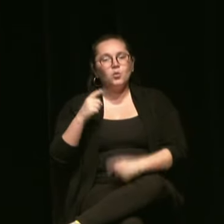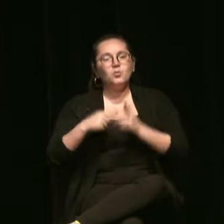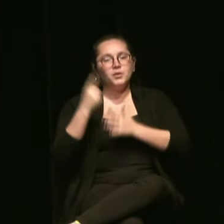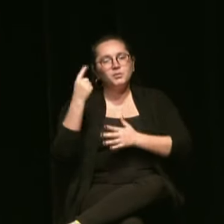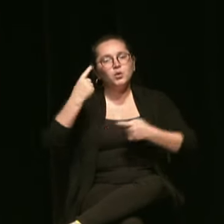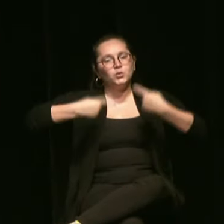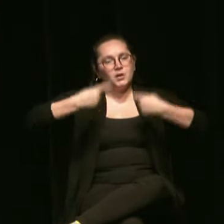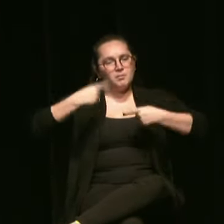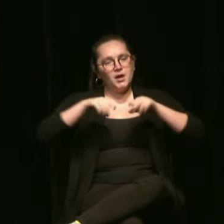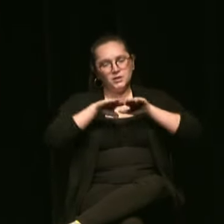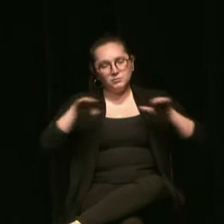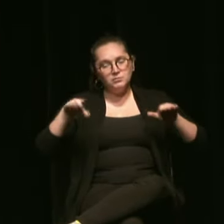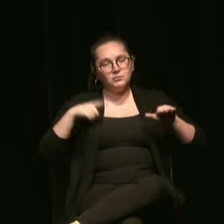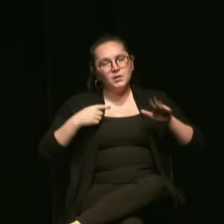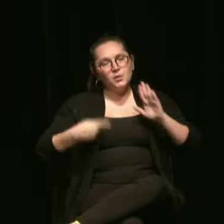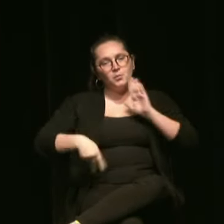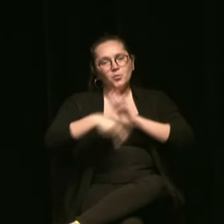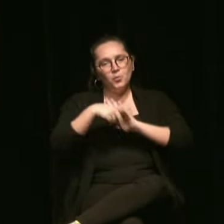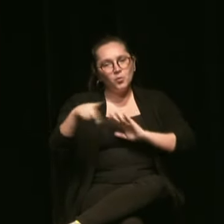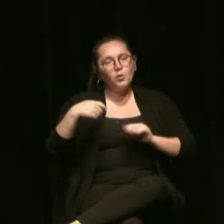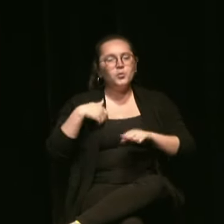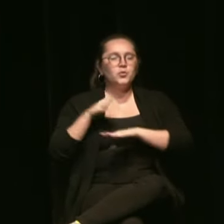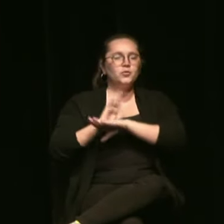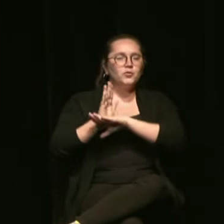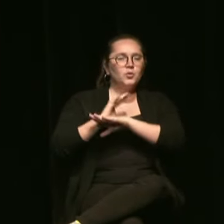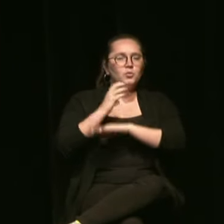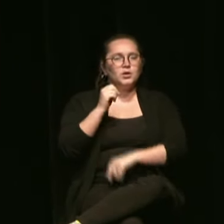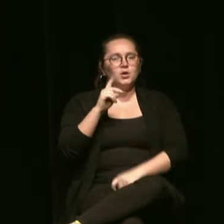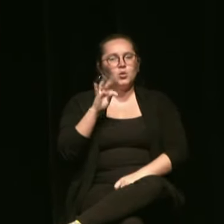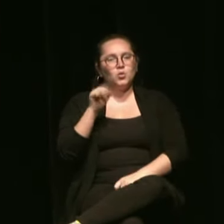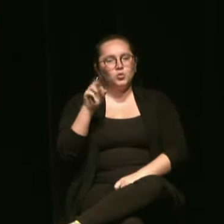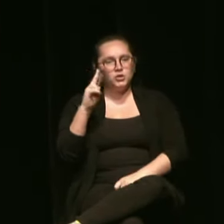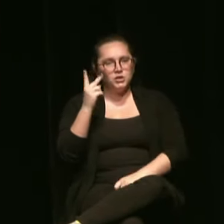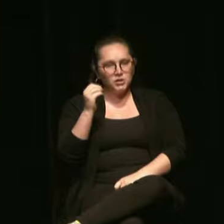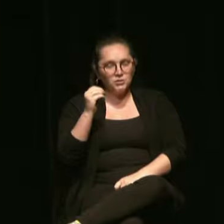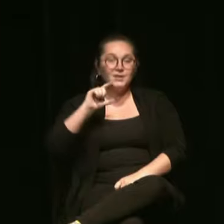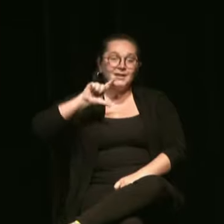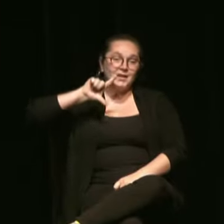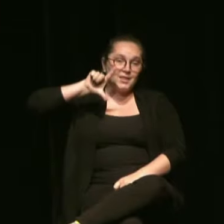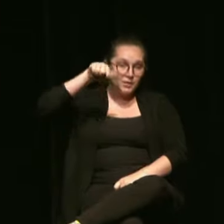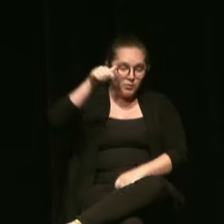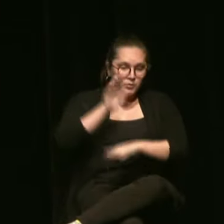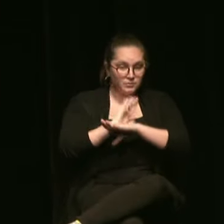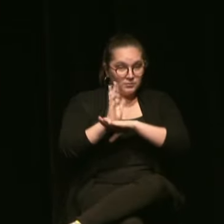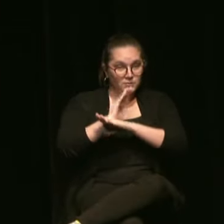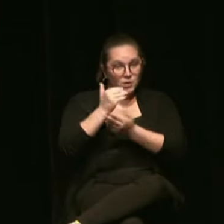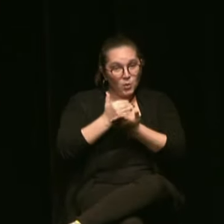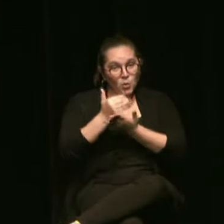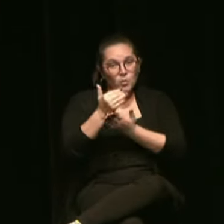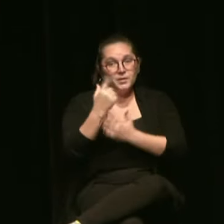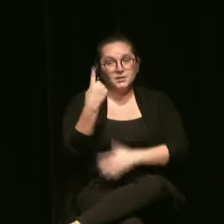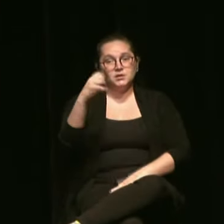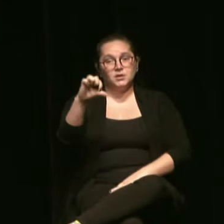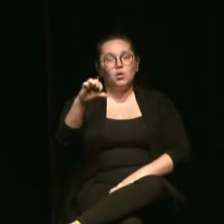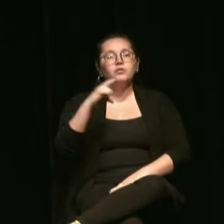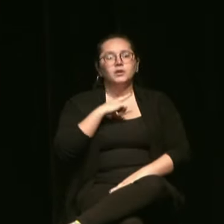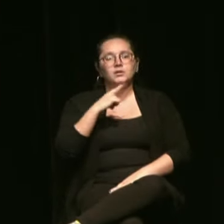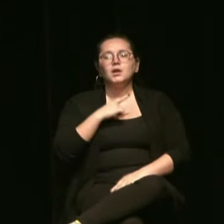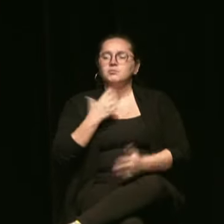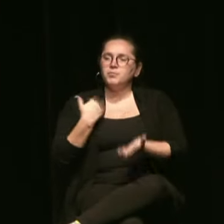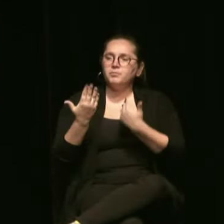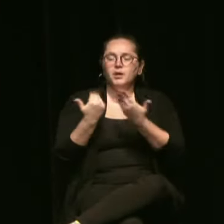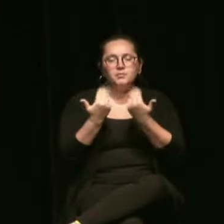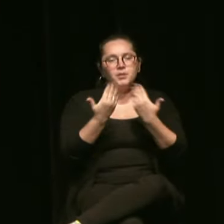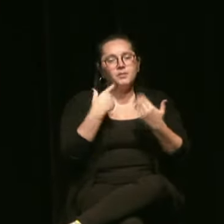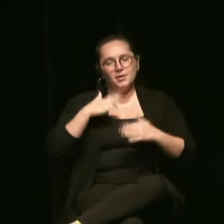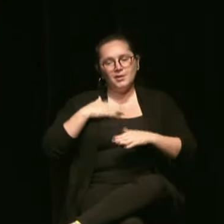que nós vamos ter aqui sobre filmes do Coutinho. Após a sessão do Moscou, que começa às 19 horas, a gente vai ter um bate-papo. Eu vou